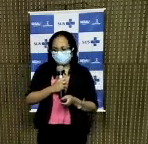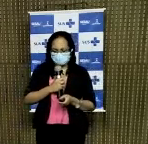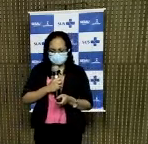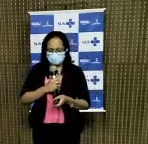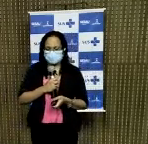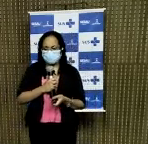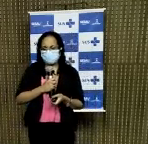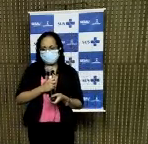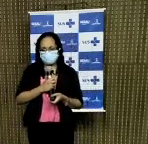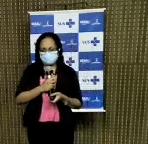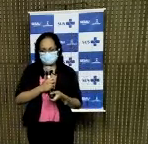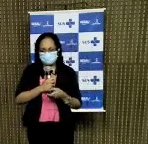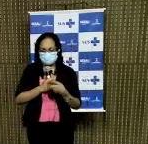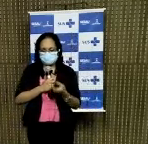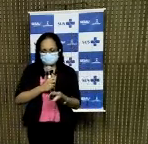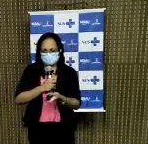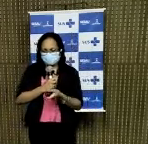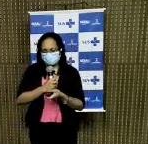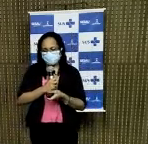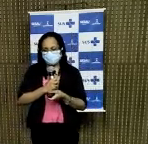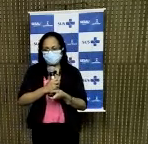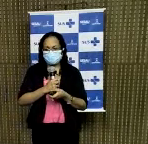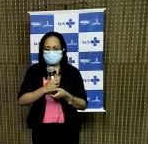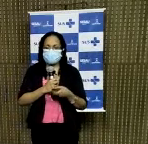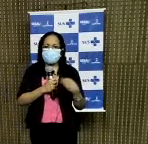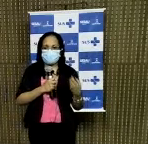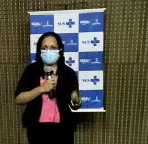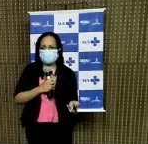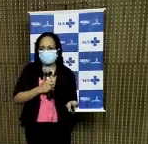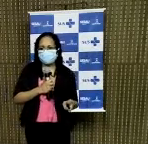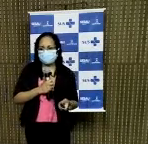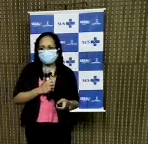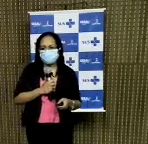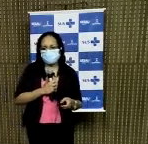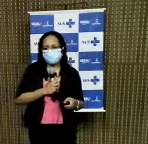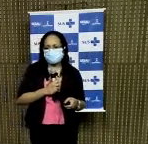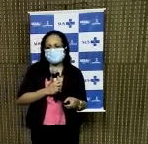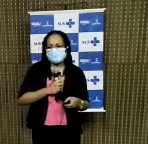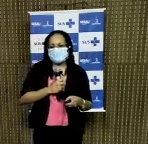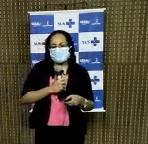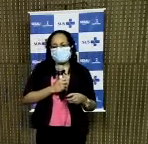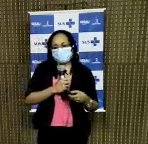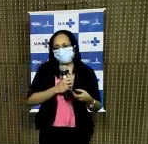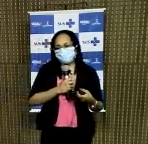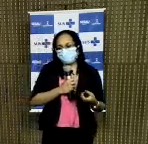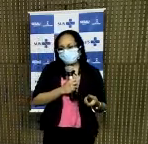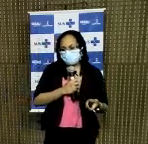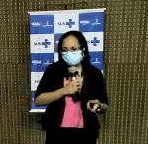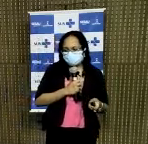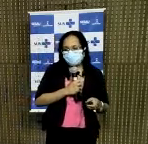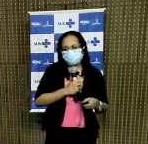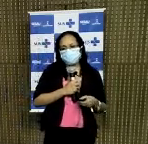eles informaram que a maioria desses pacientes que não fez o teste do pezinho porque já tinha feito na maternidade. O atendimento